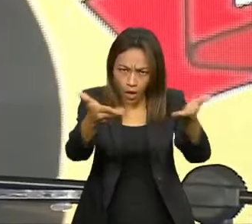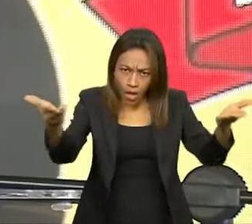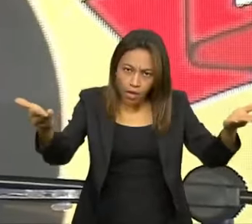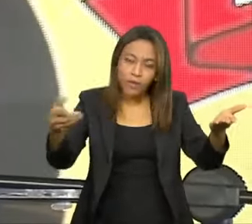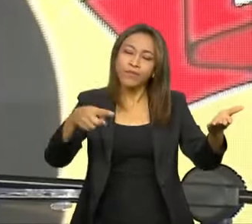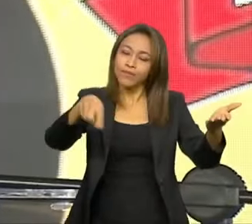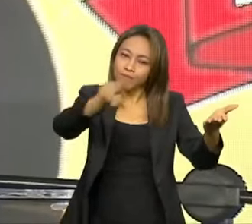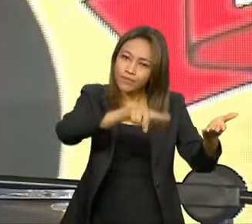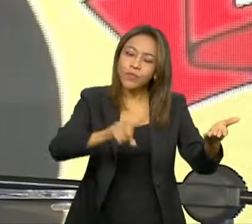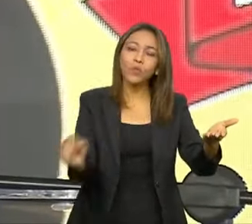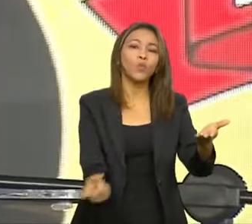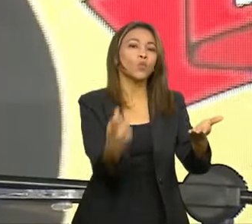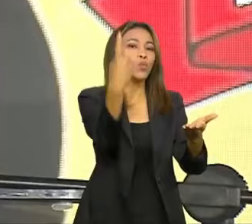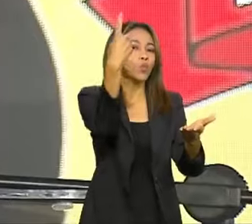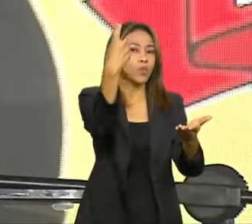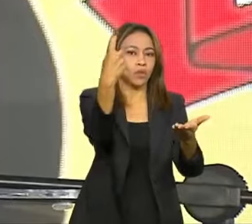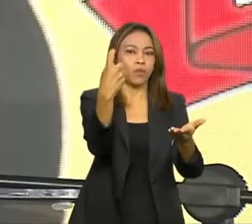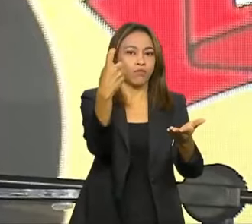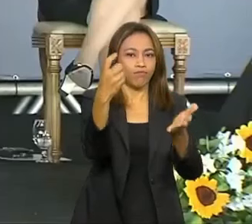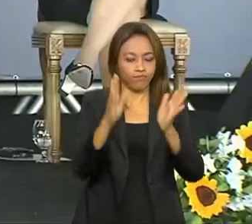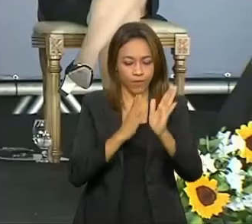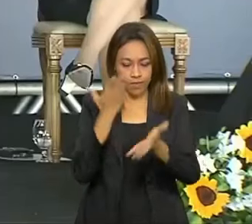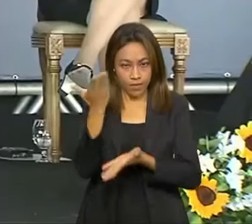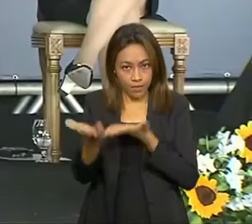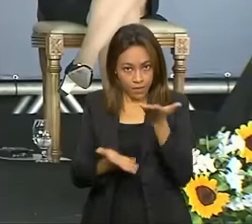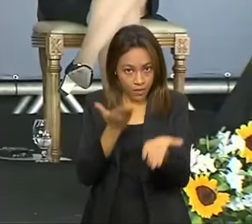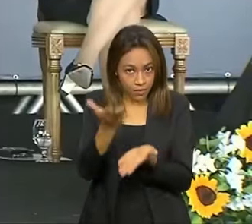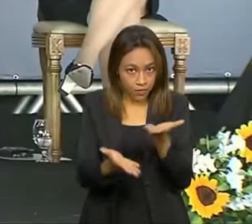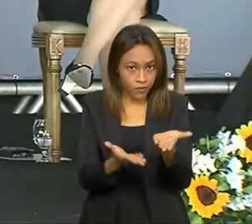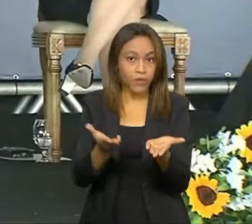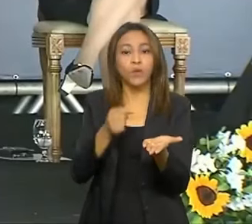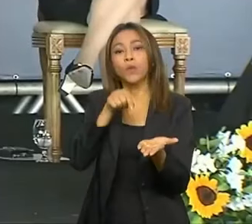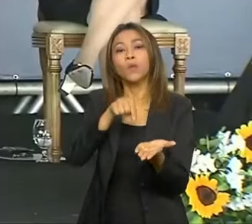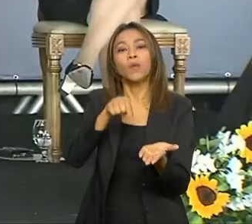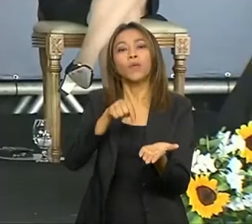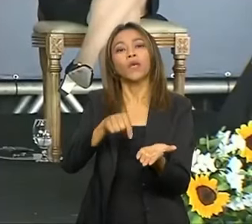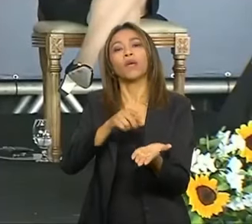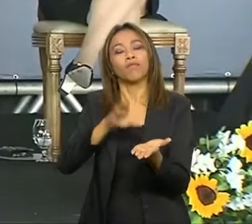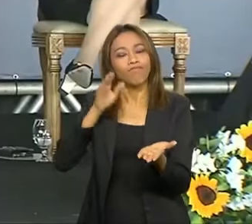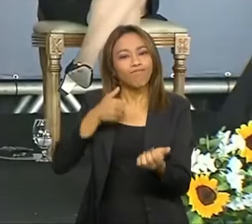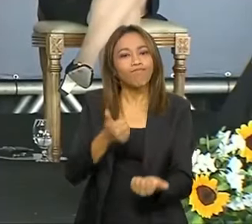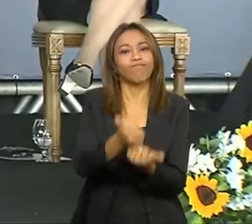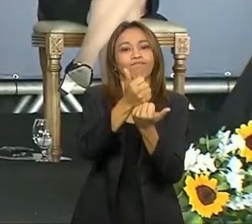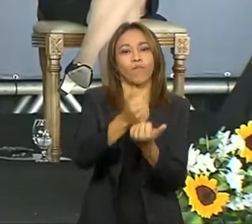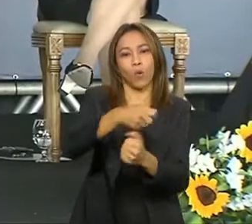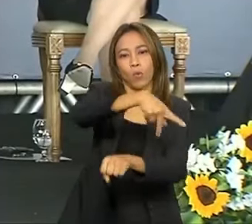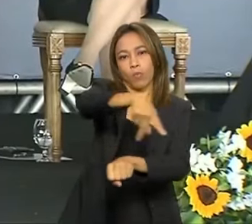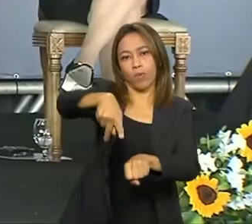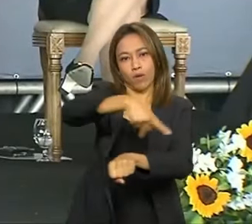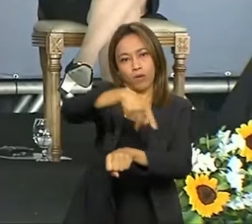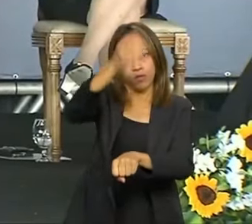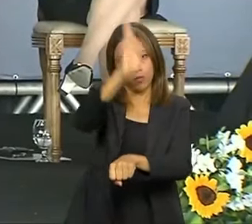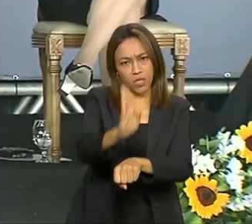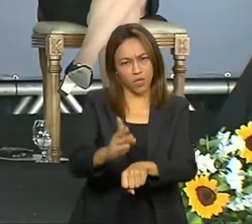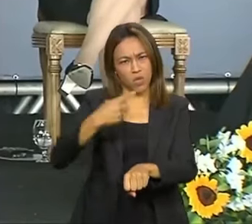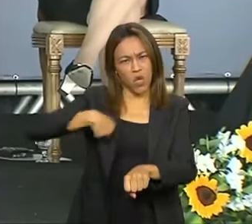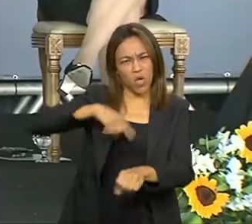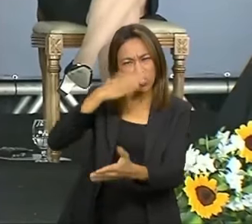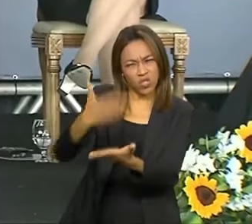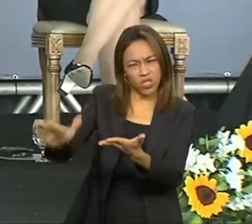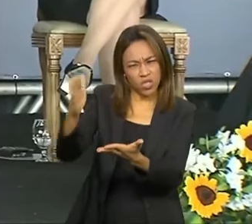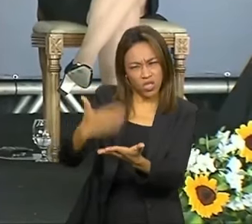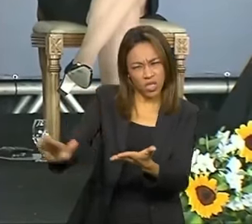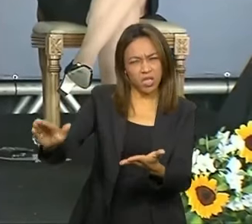a serviço de uma única causa, que é a sua causa, a causa do Brasil. Nós abolimos